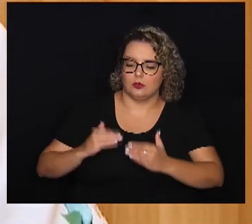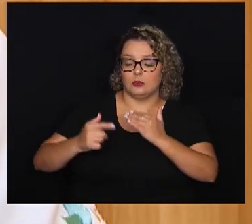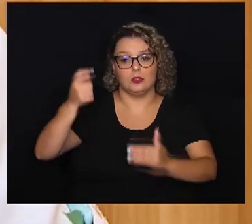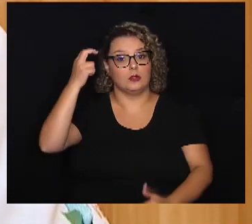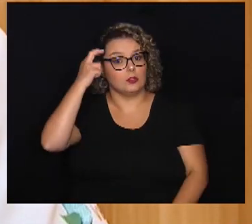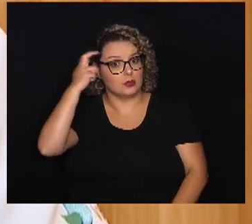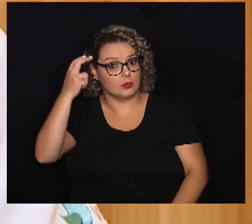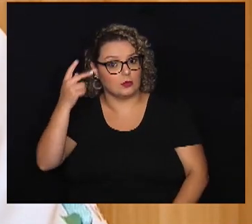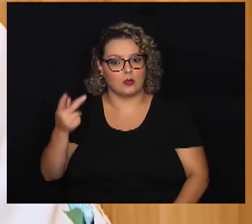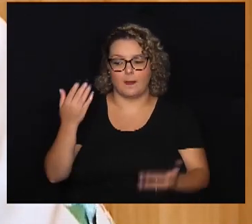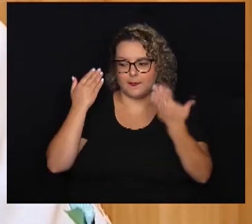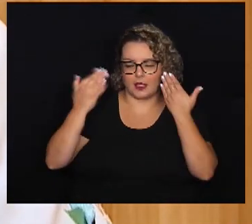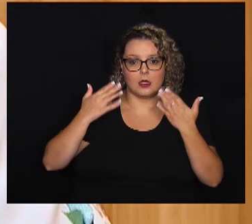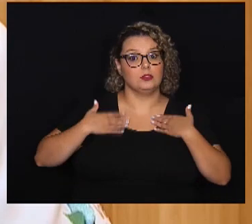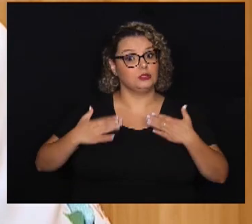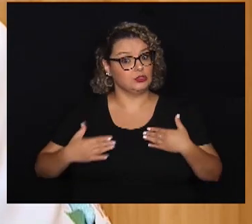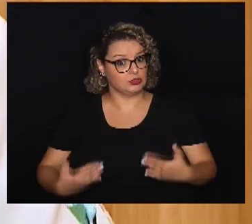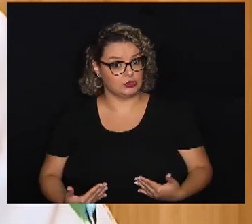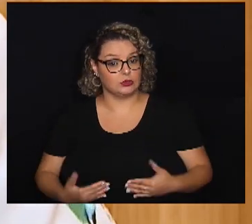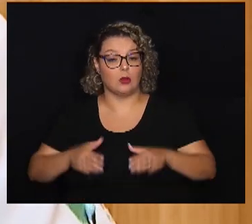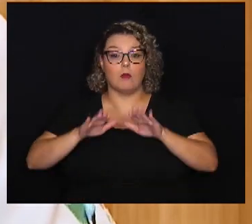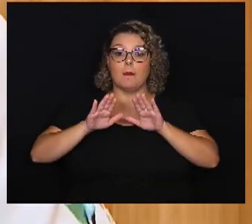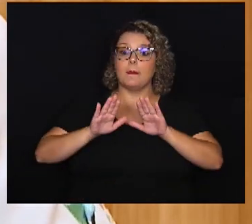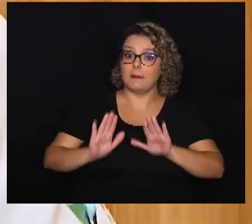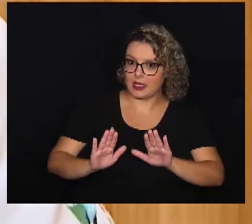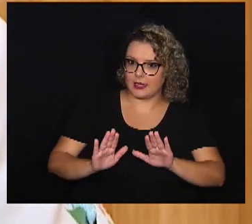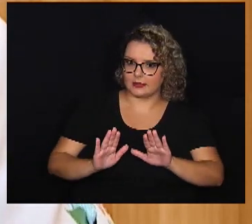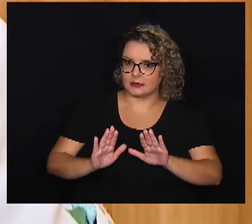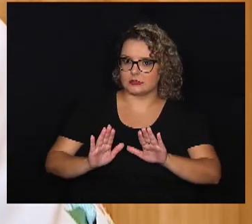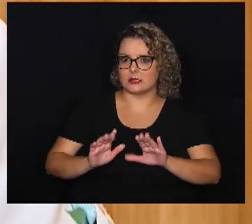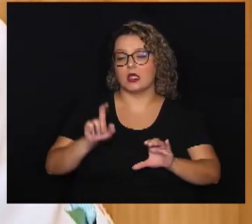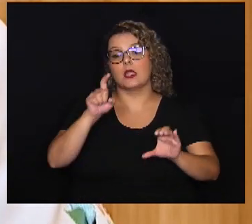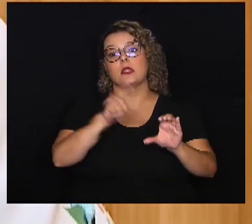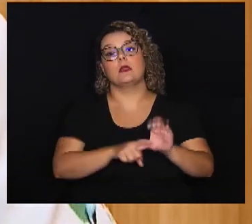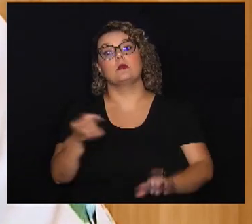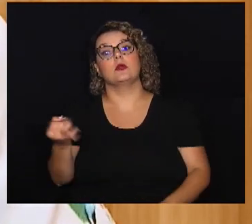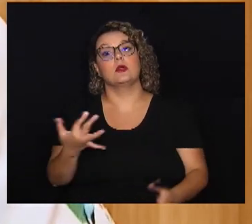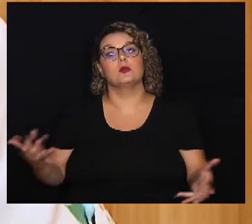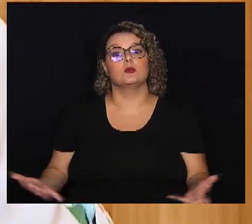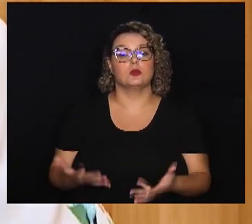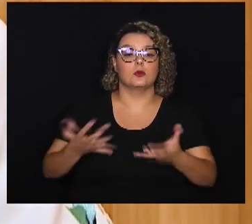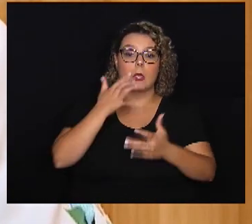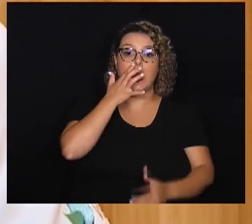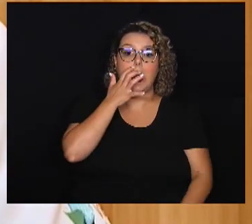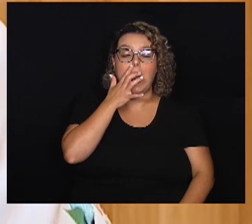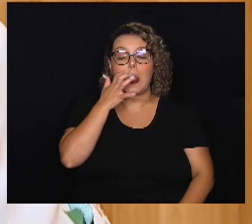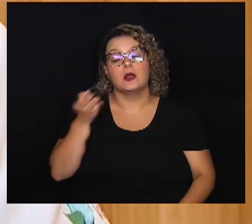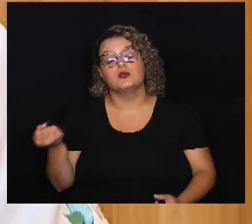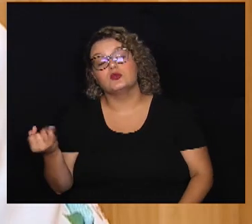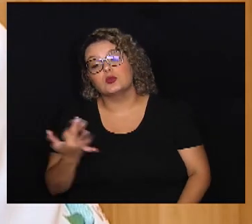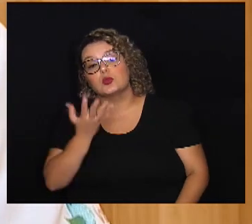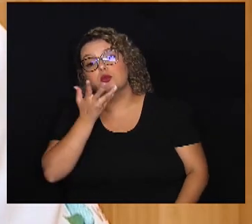intelectual, psíquico, físico. No entanto, isso depende do quanto a gente estimula, do quanto a criança